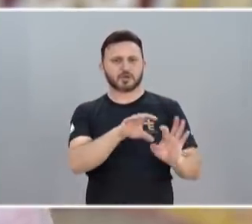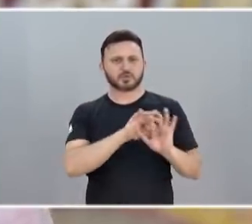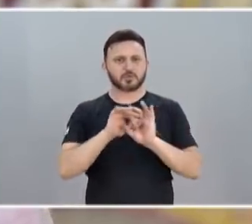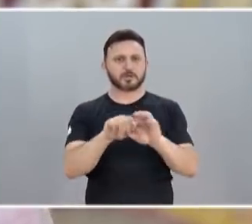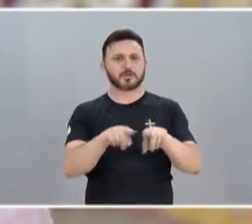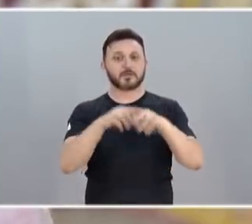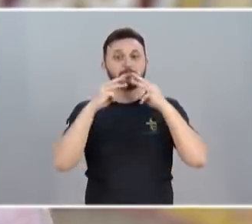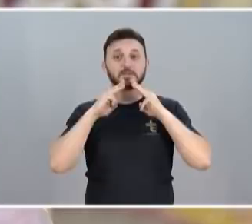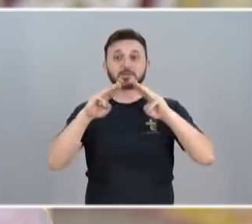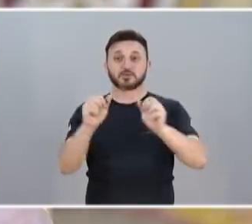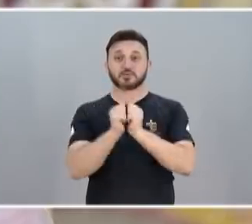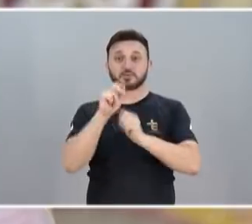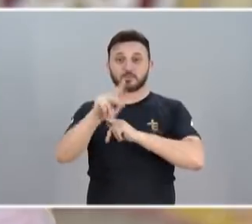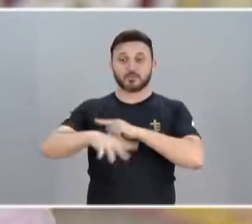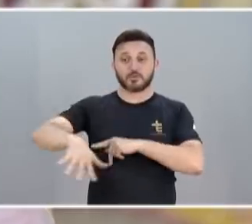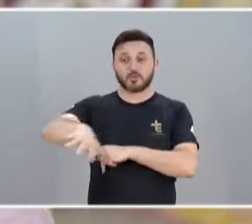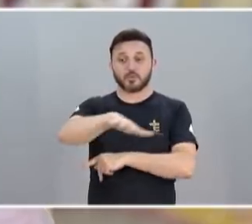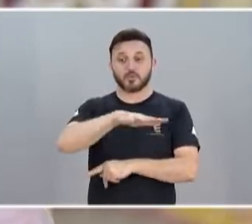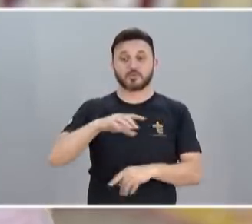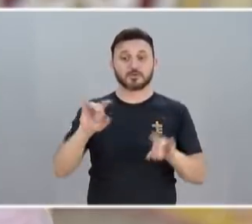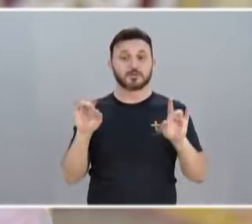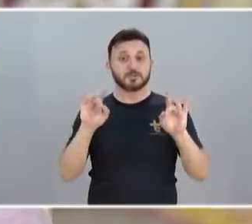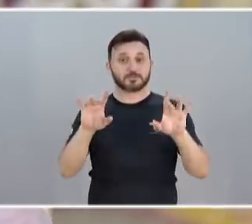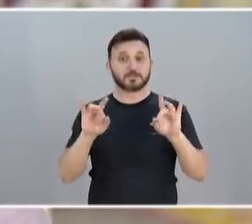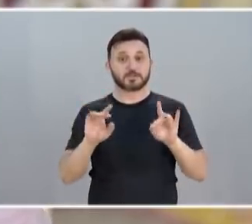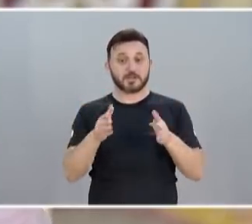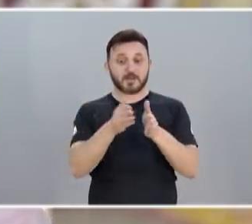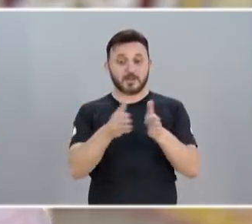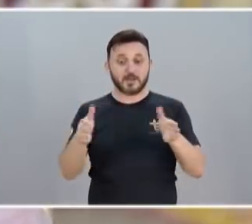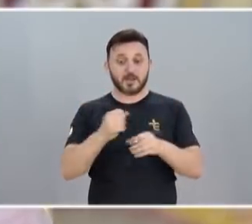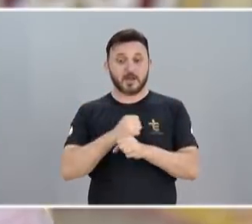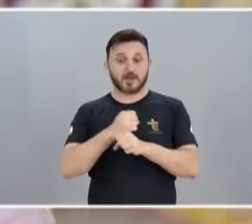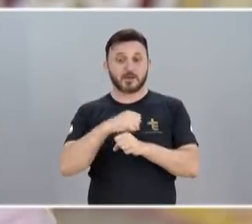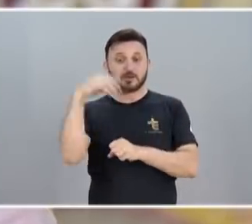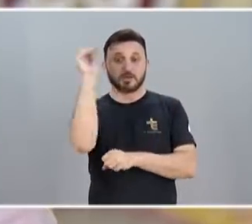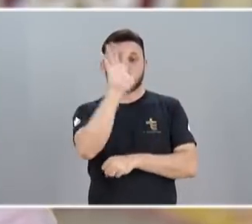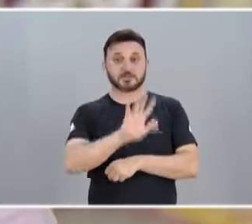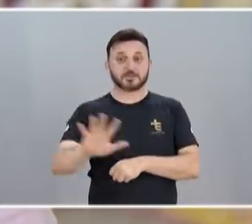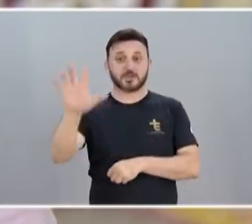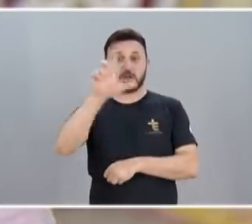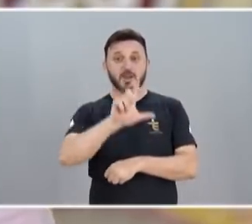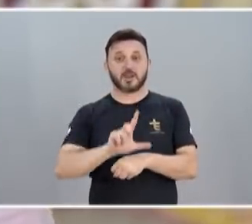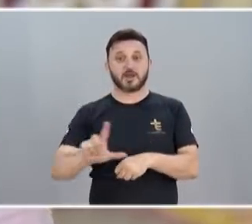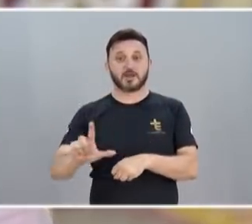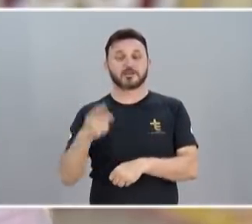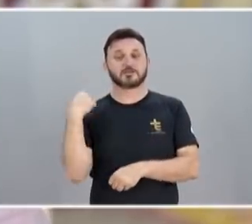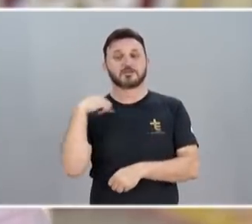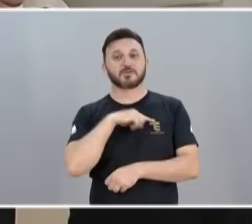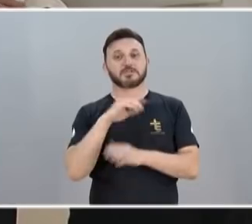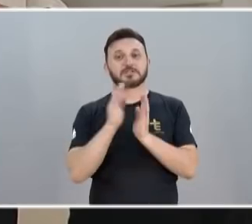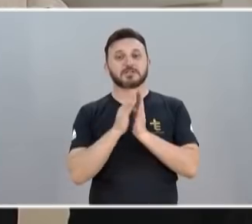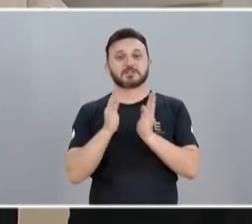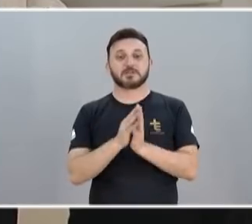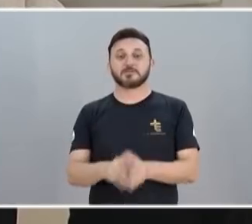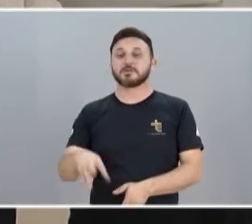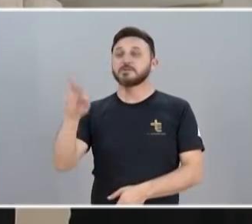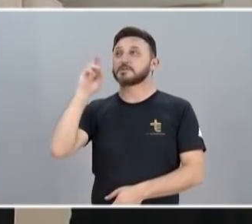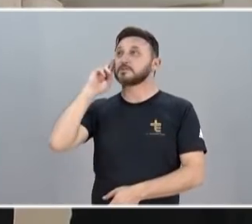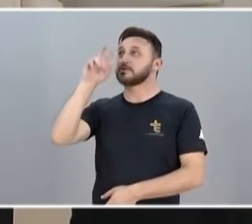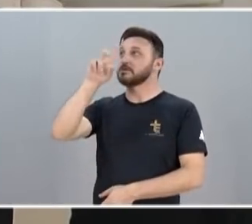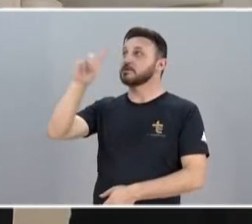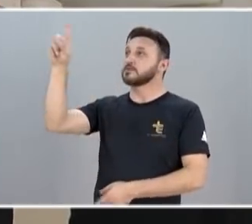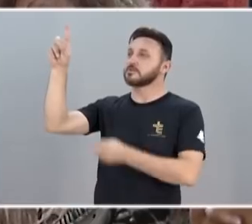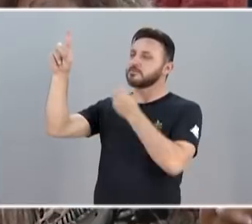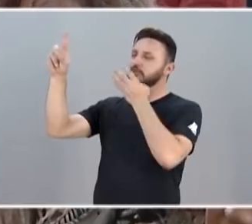na missão junto ao povo, especialmente neste ano nacional do laicato, rezemos. Deus de